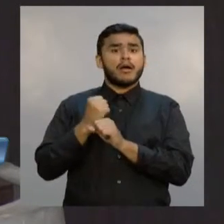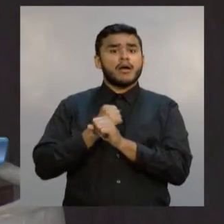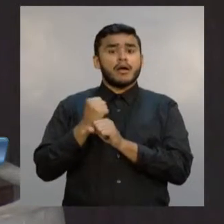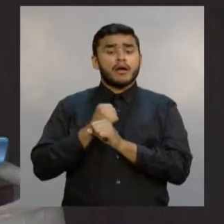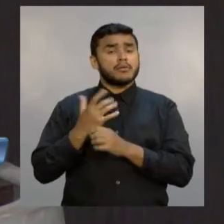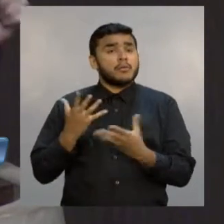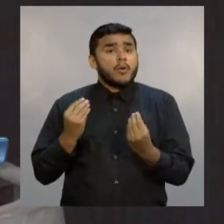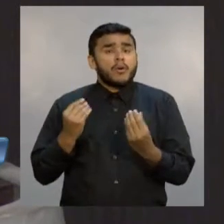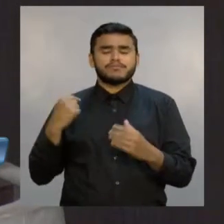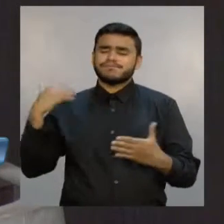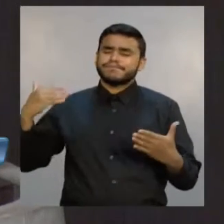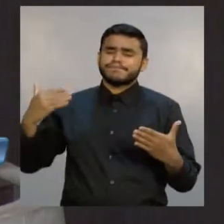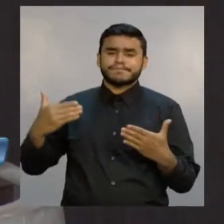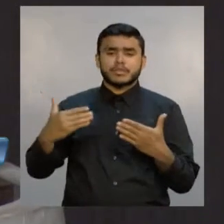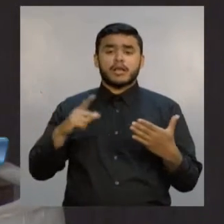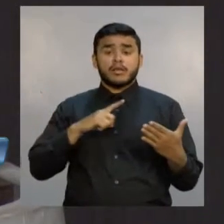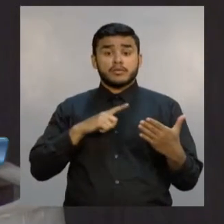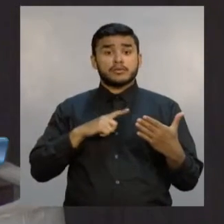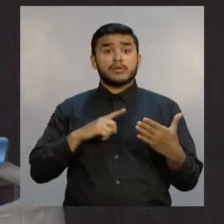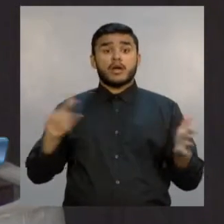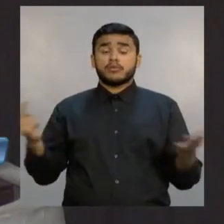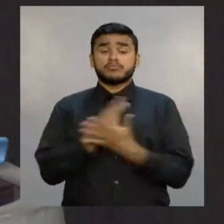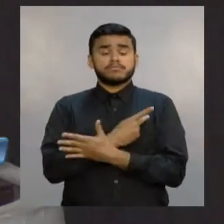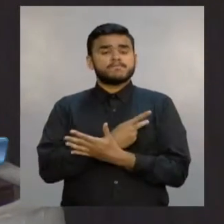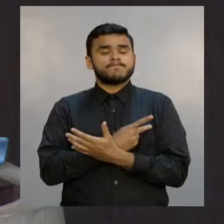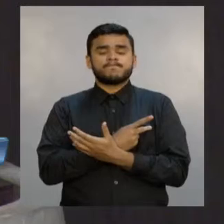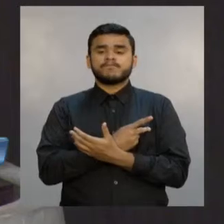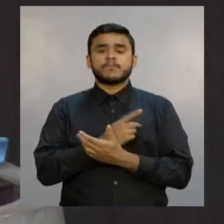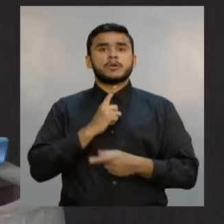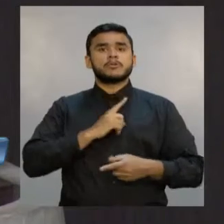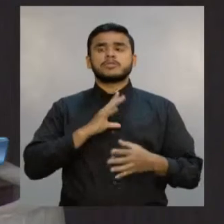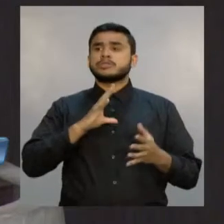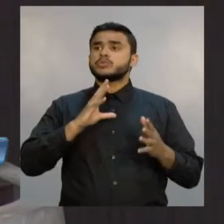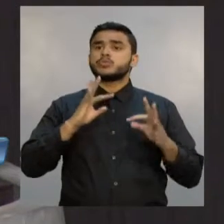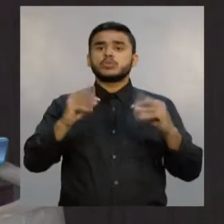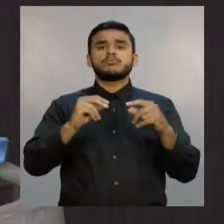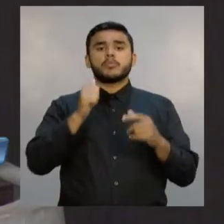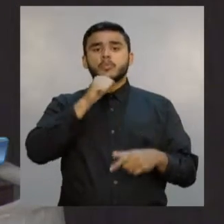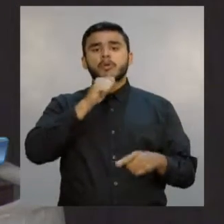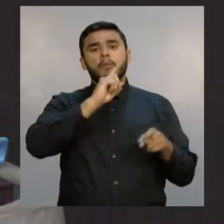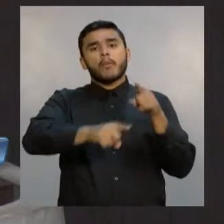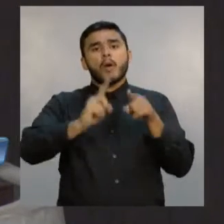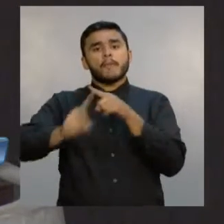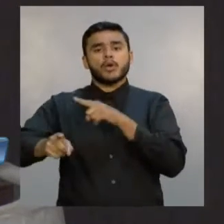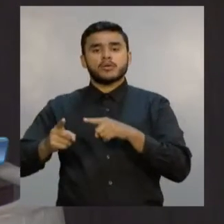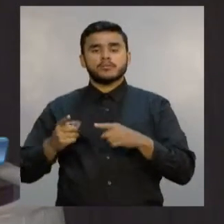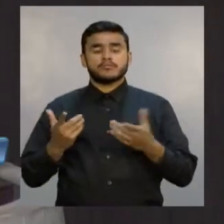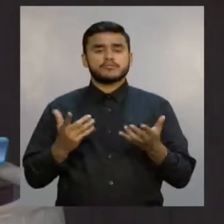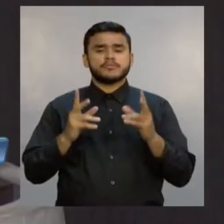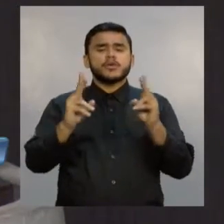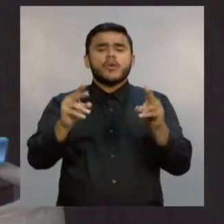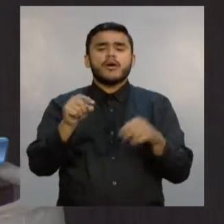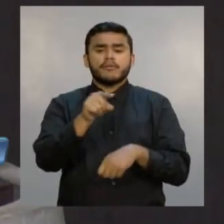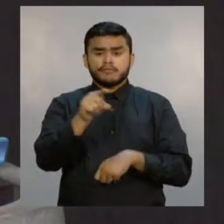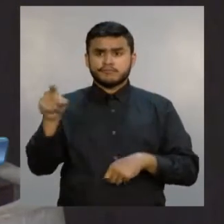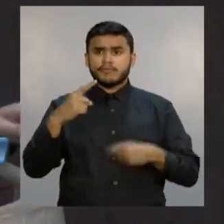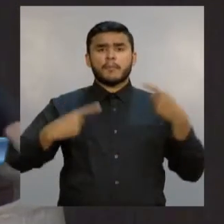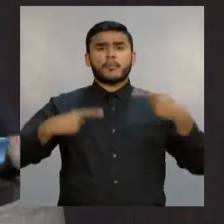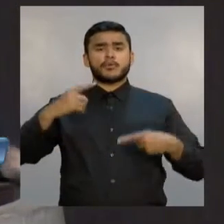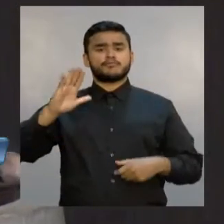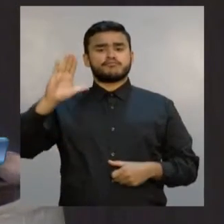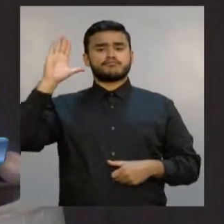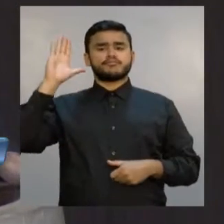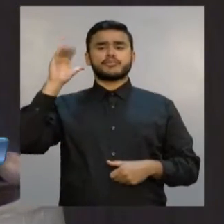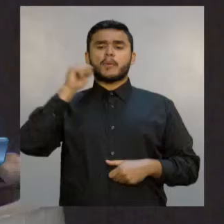tolhida. Vejam a participação política das mulheres nos parlamentos brasileiros. Há pouco